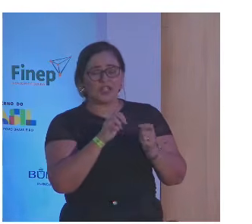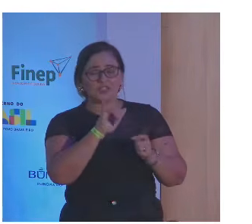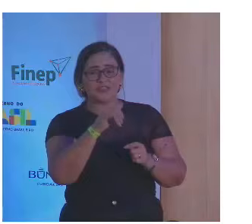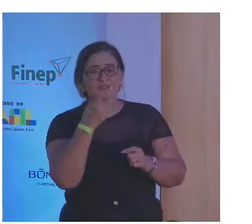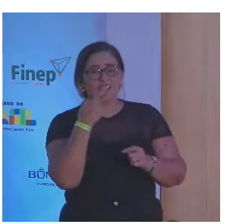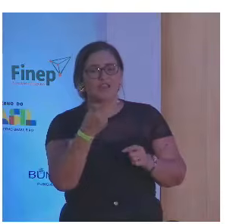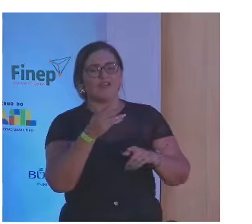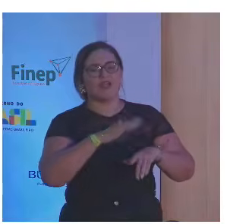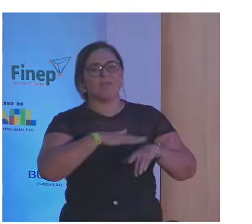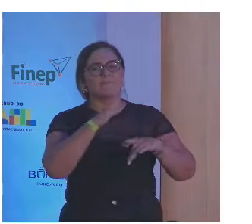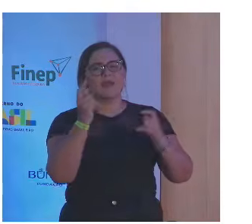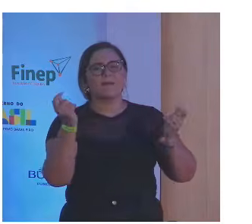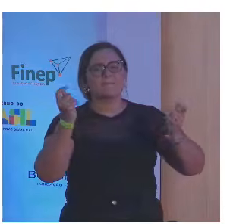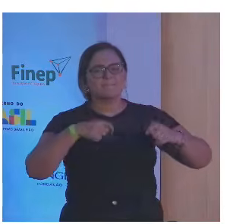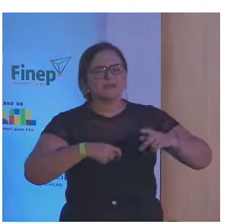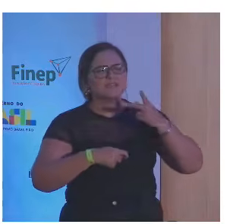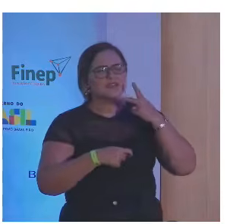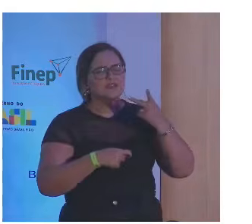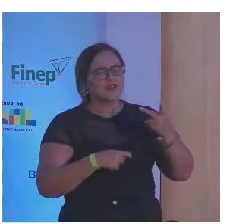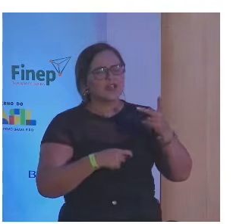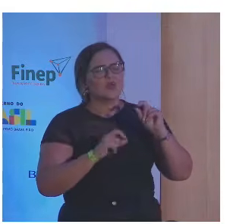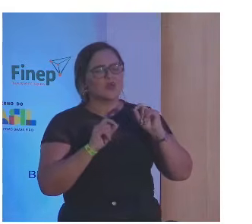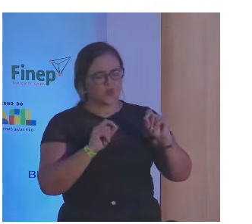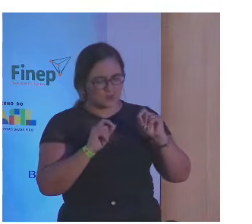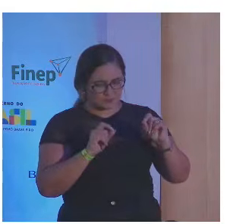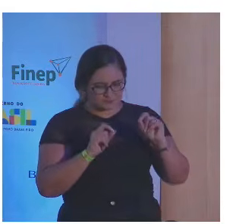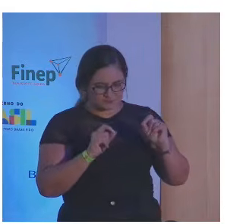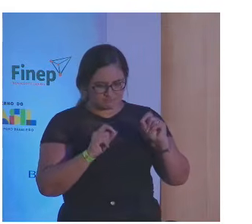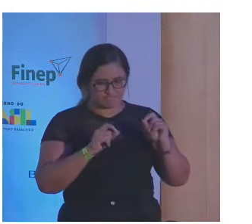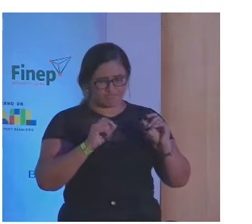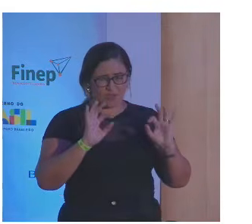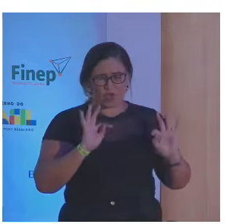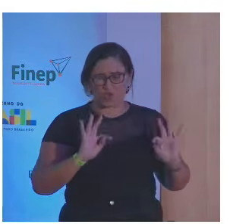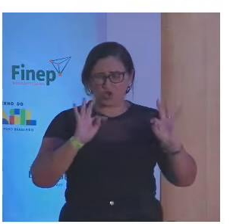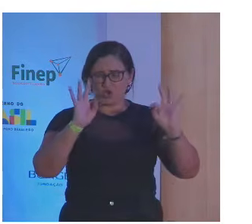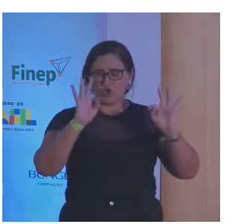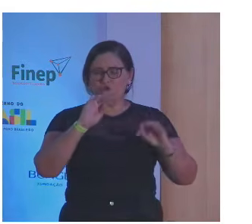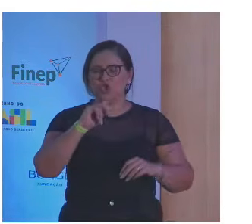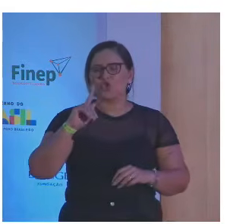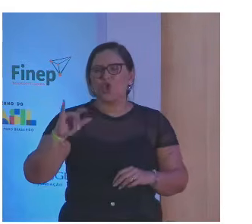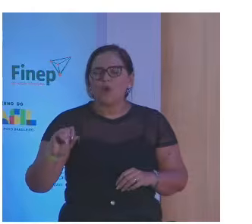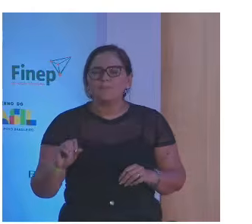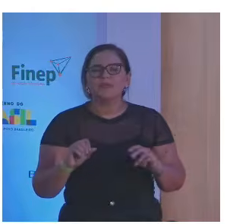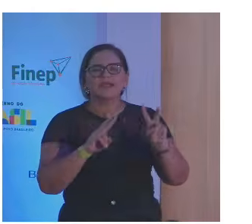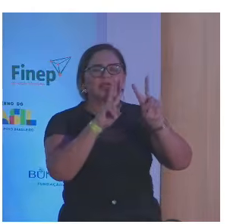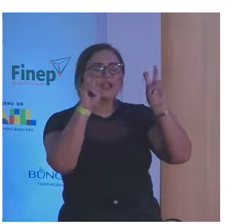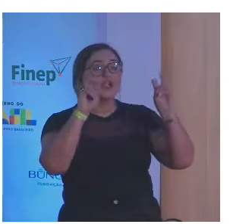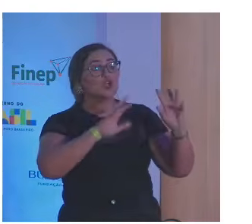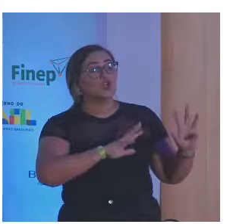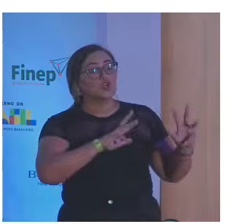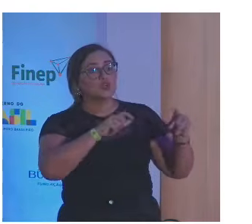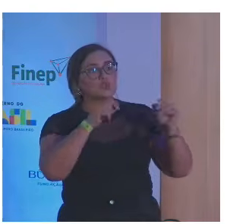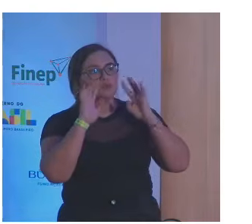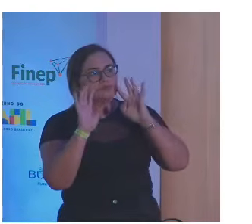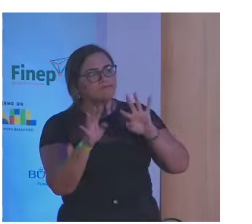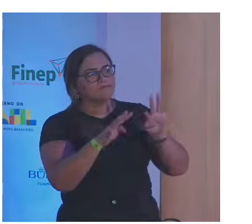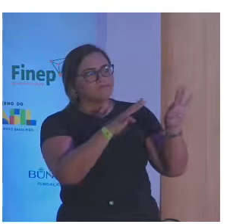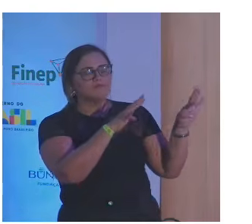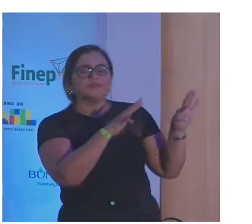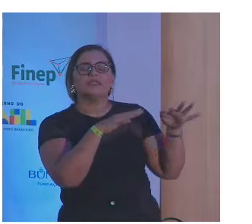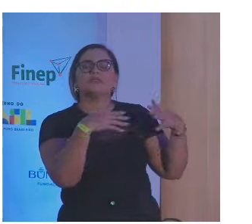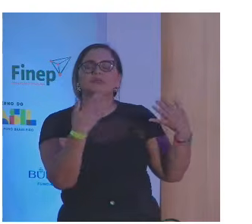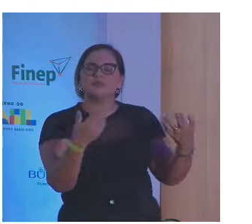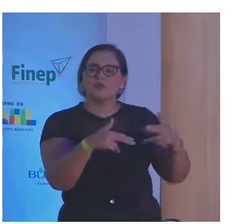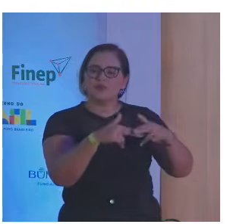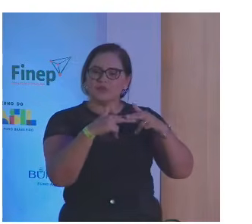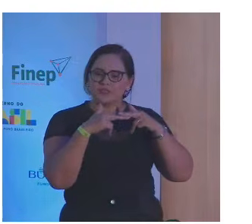diz que você é o mais capaz, você fala que você é o top de linha naquele certo assunto, todos os olhos se voltam a você e,